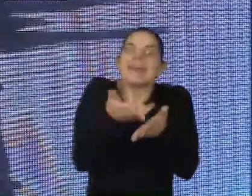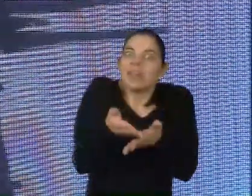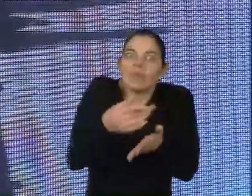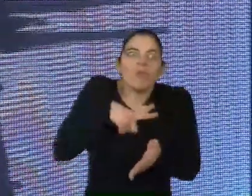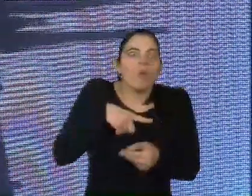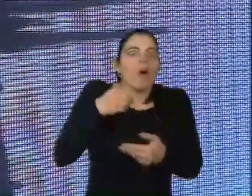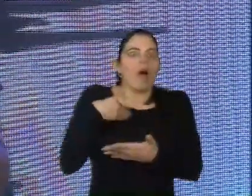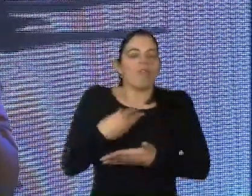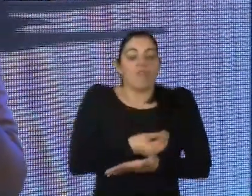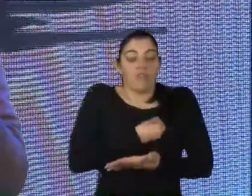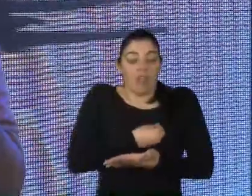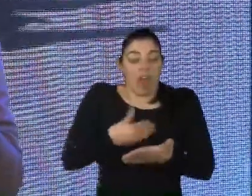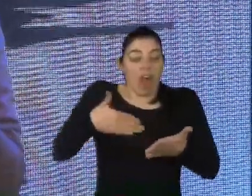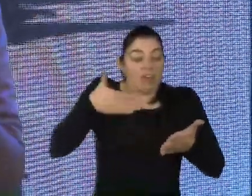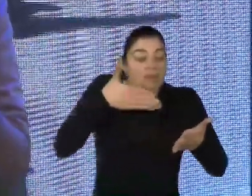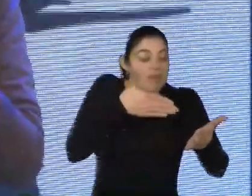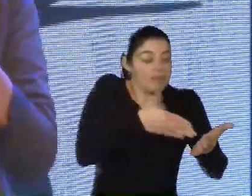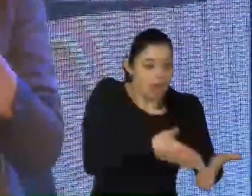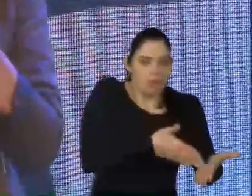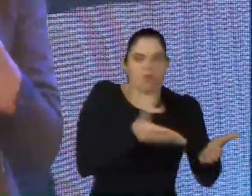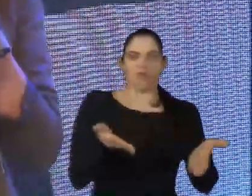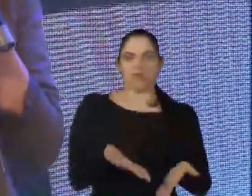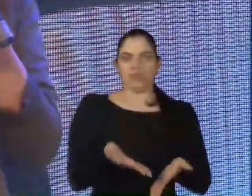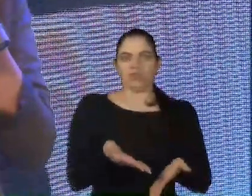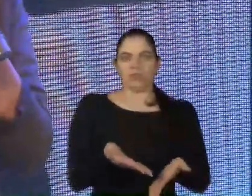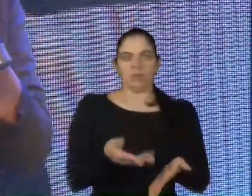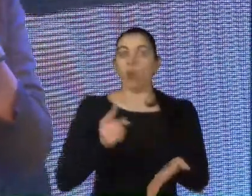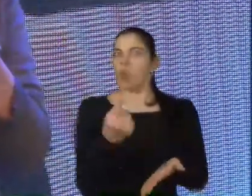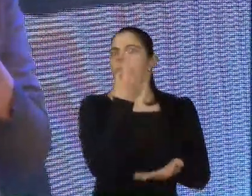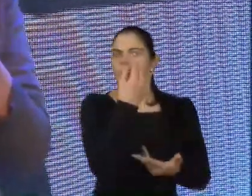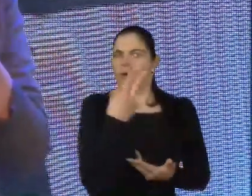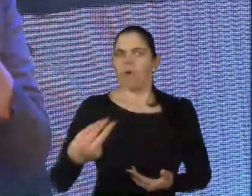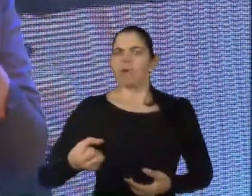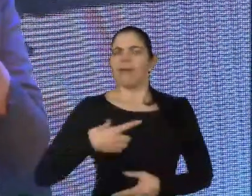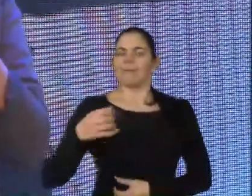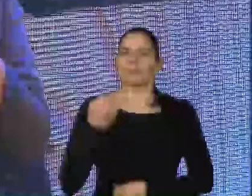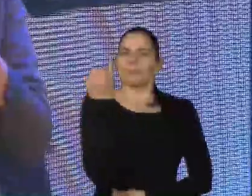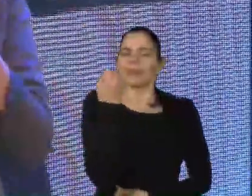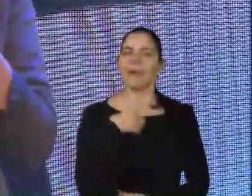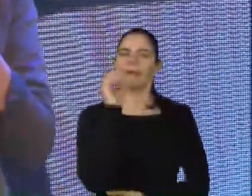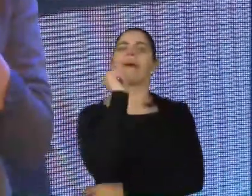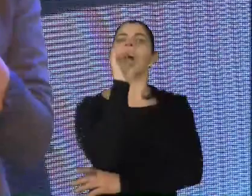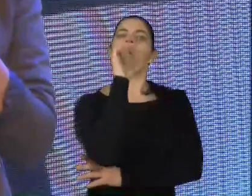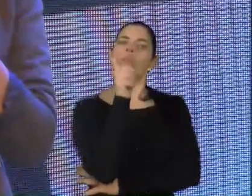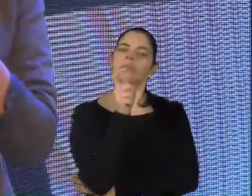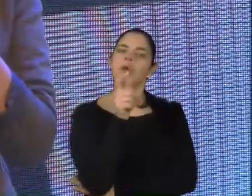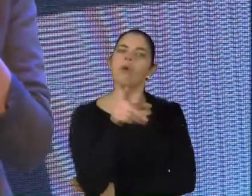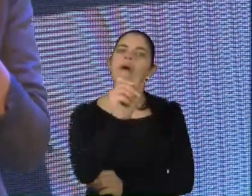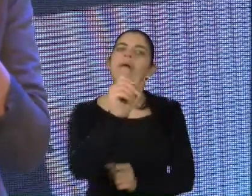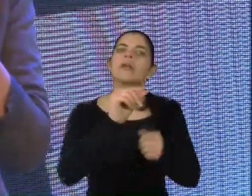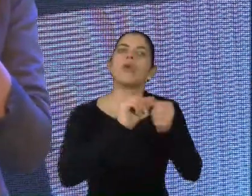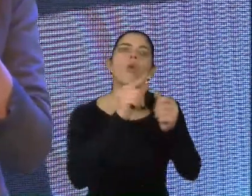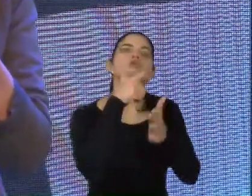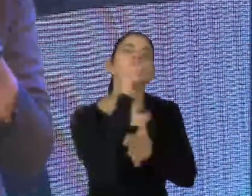até hoje, um dos fatores predominantemente que aconteceu foi o fato de você conseguir comer